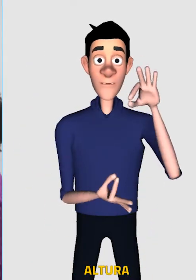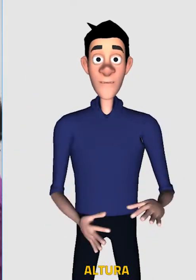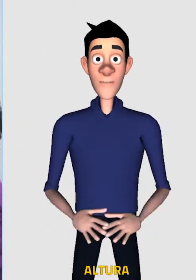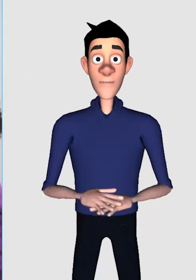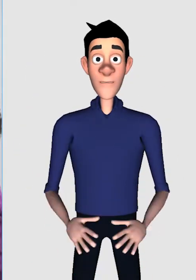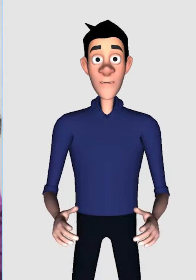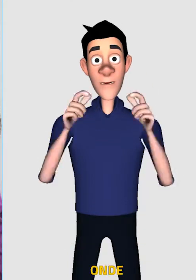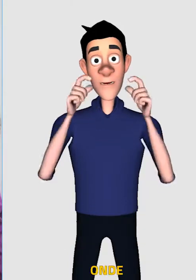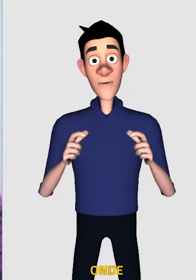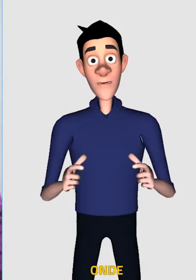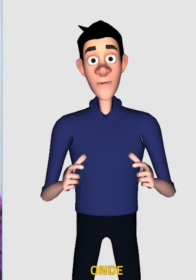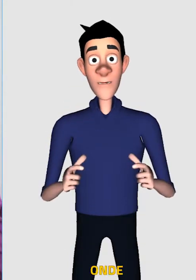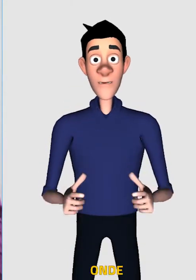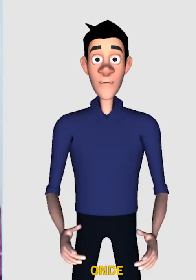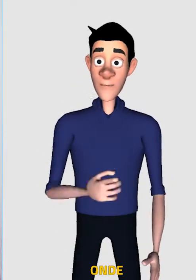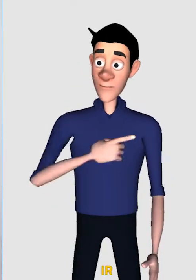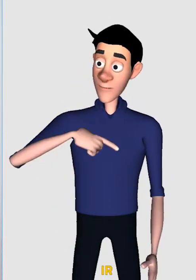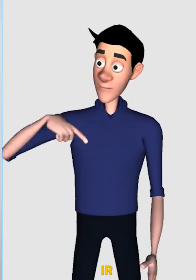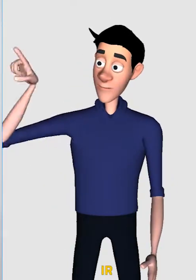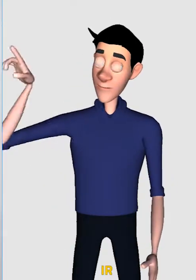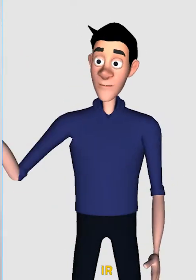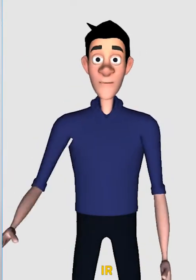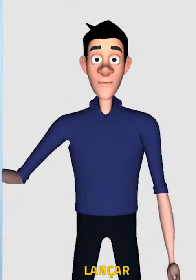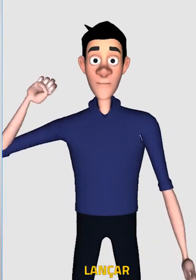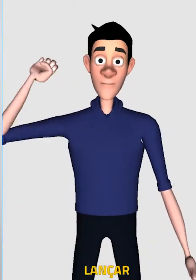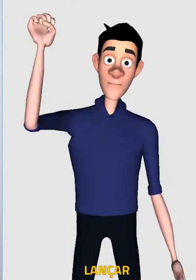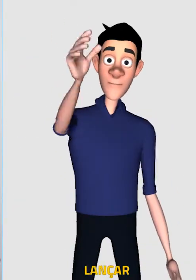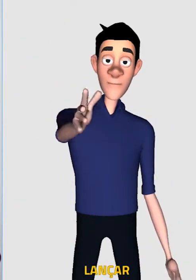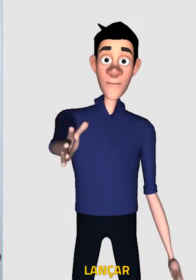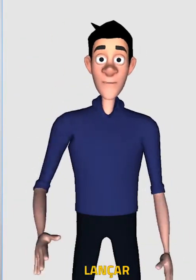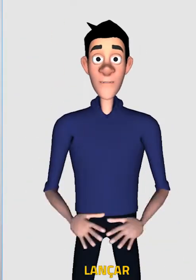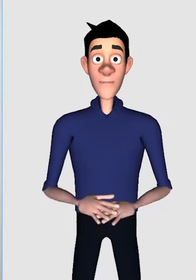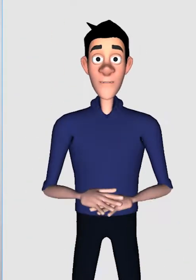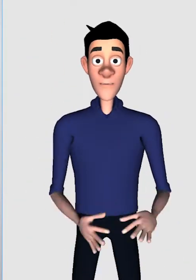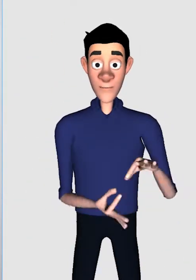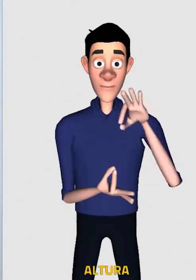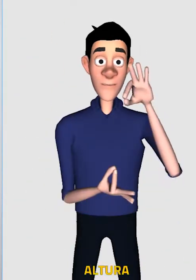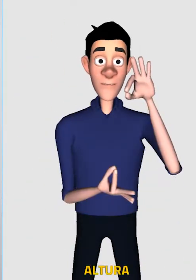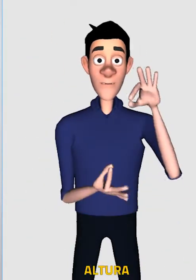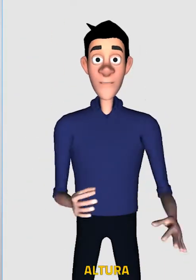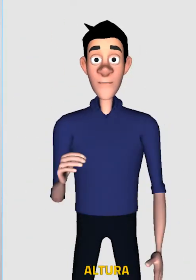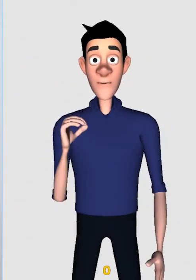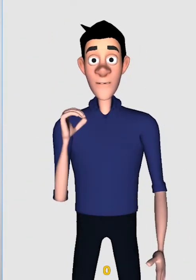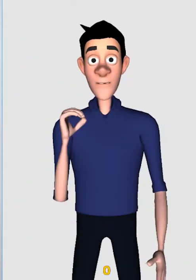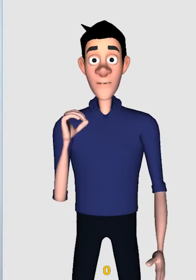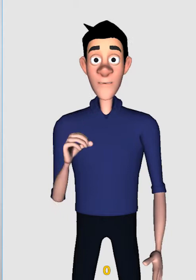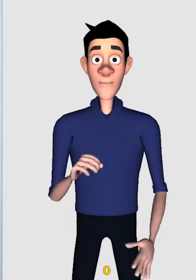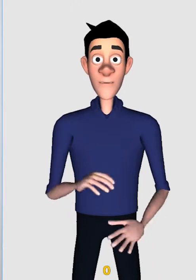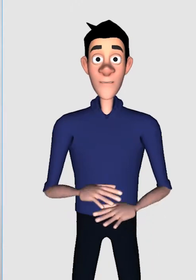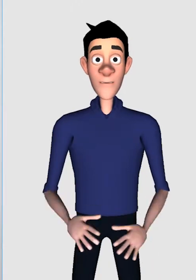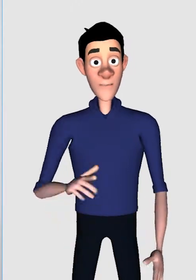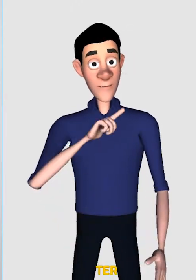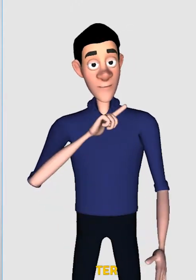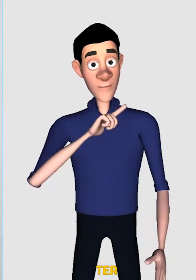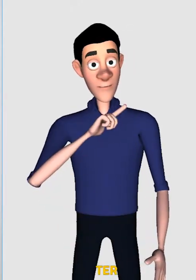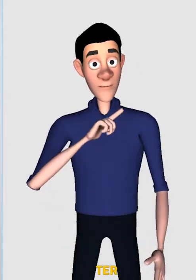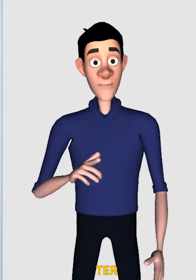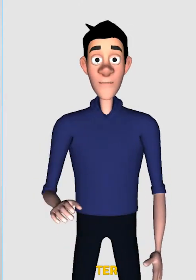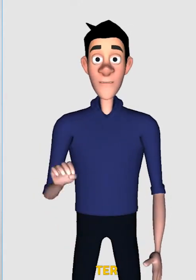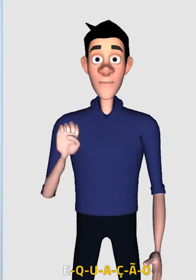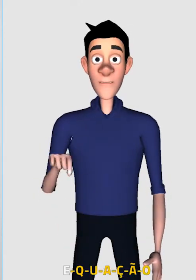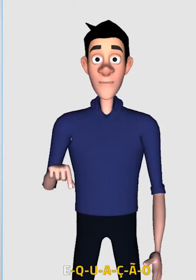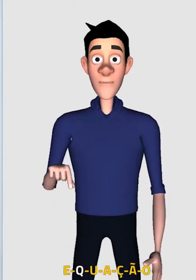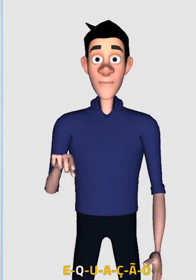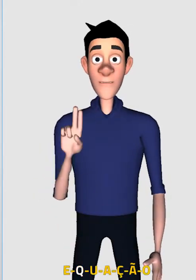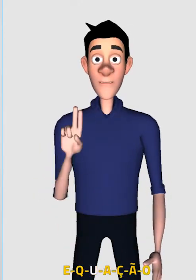mesma altura de onde ela foi lançada. E que altura que é essa? zero, né?